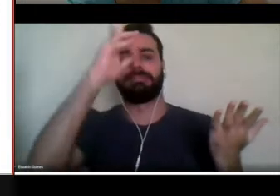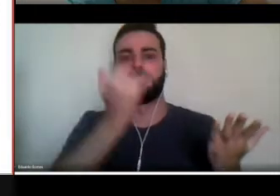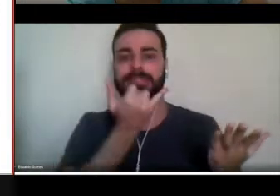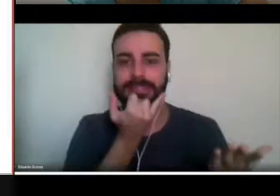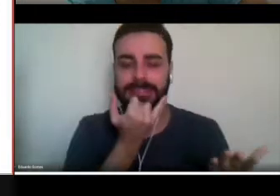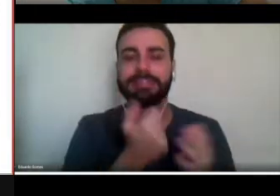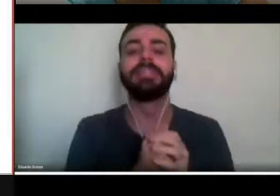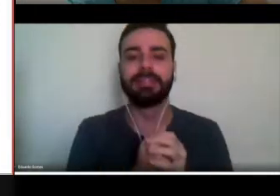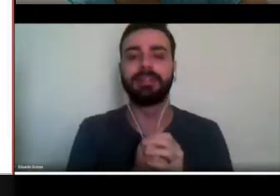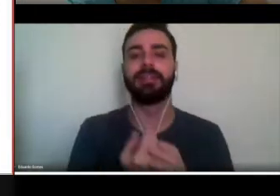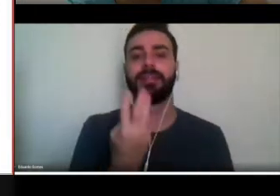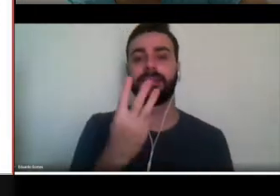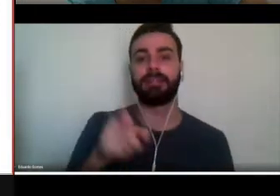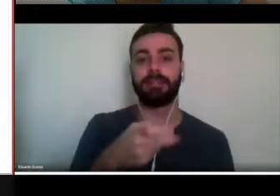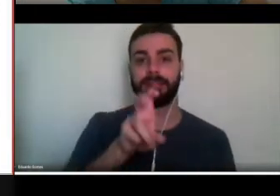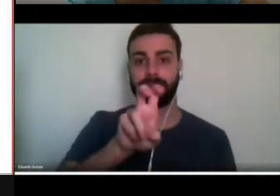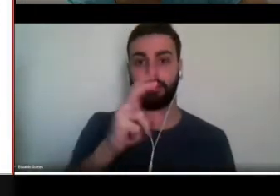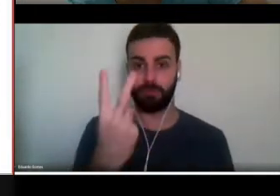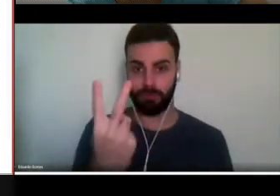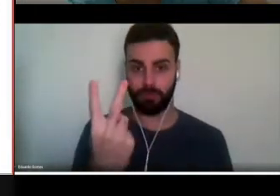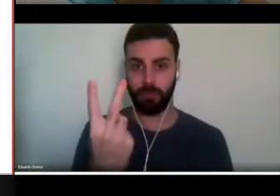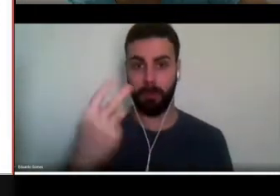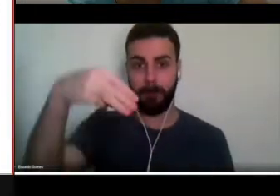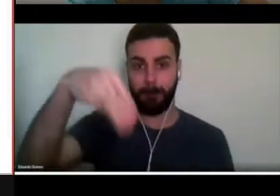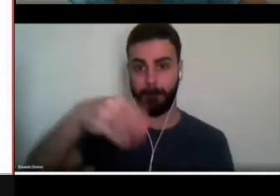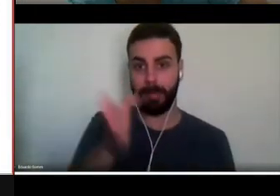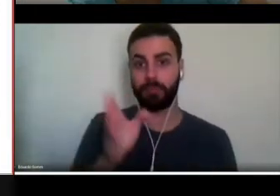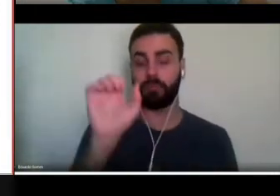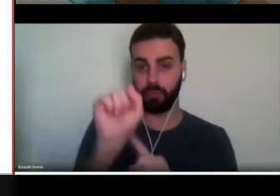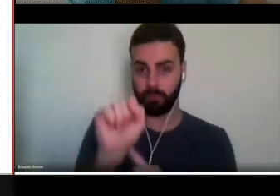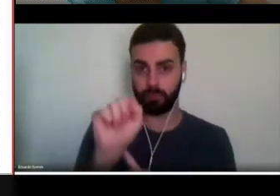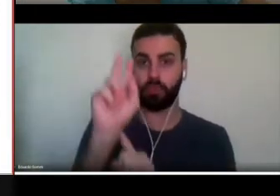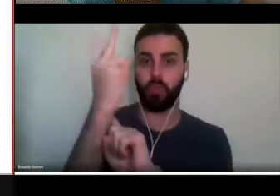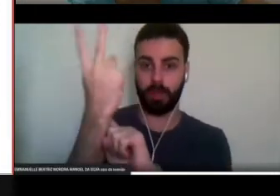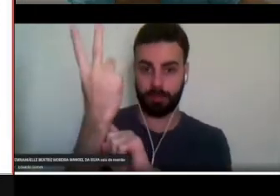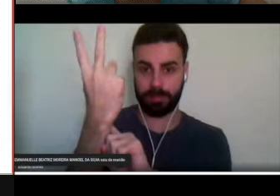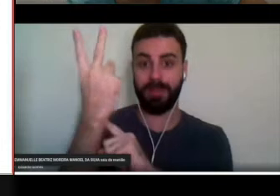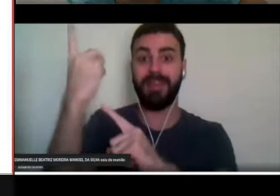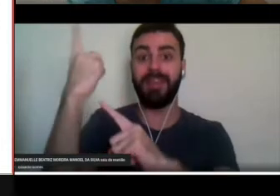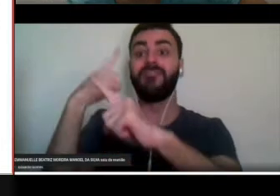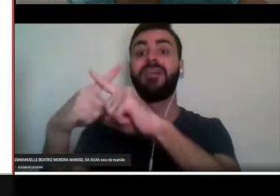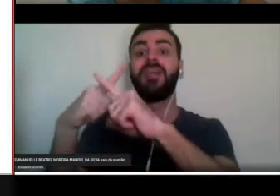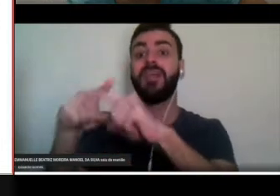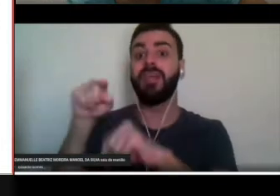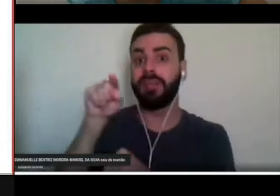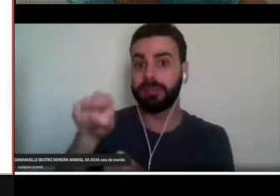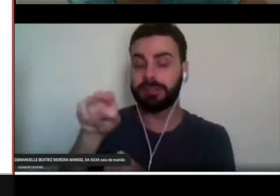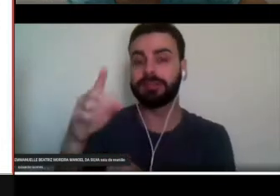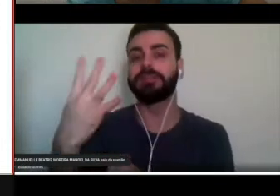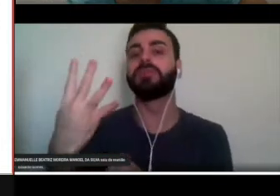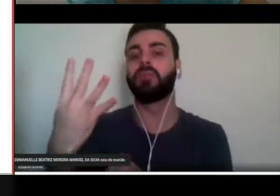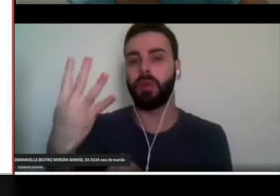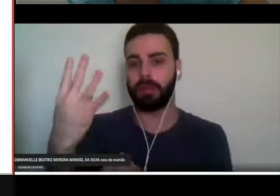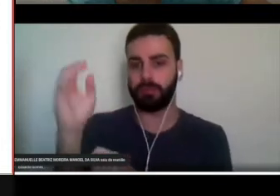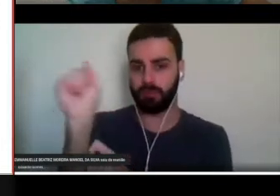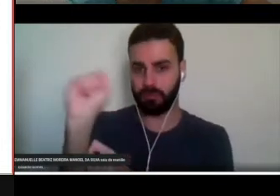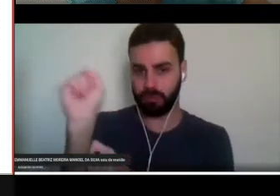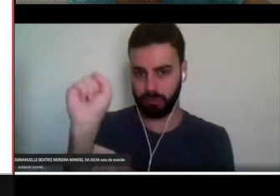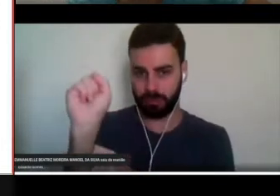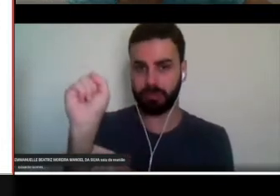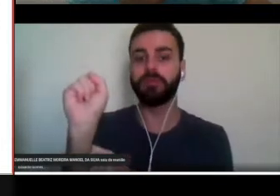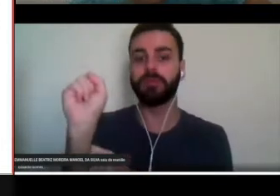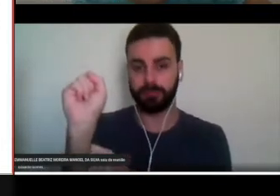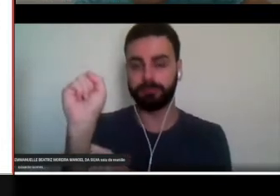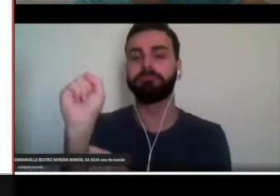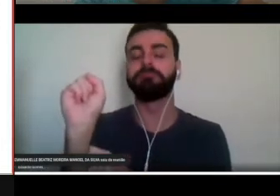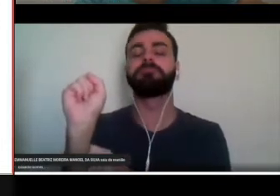3,52 metros por segundo ao quadrado, vezes 4 segundos. Isso aqui é a velocidade máxima, dividida